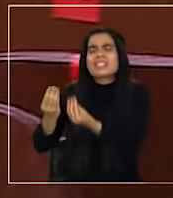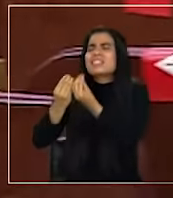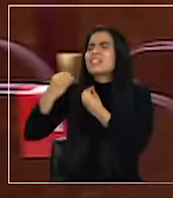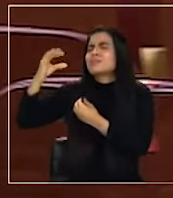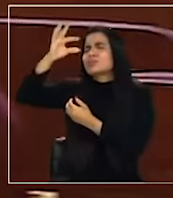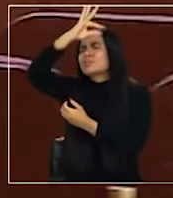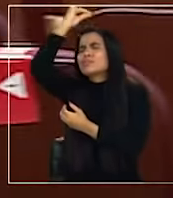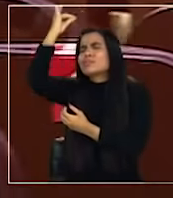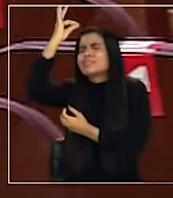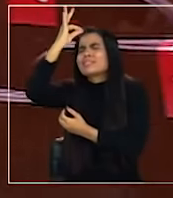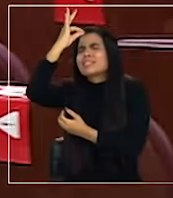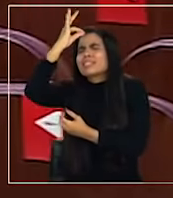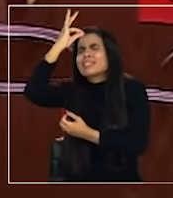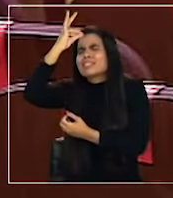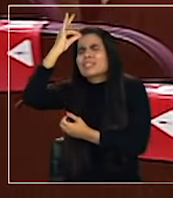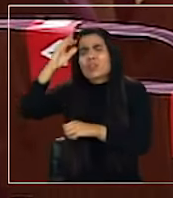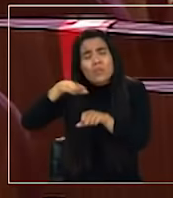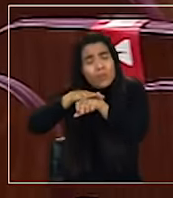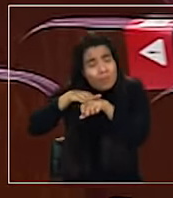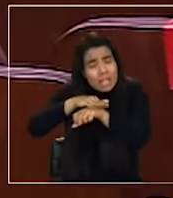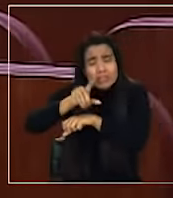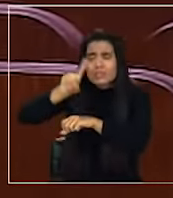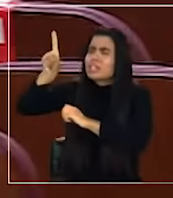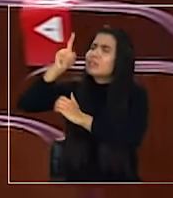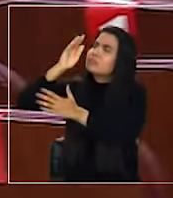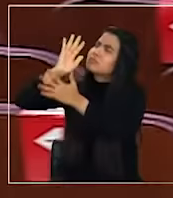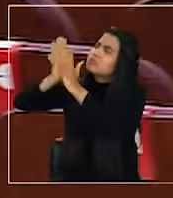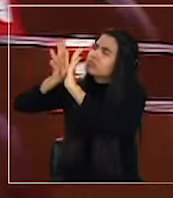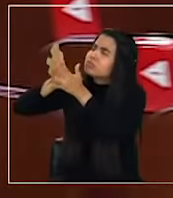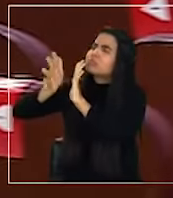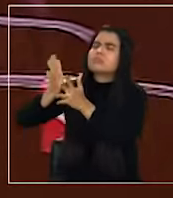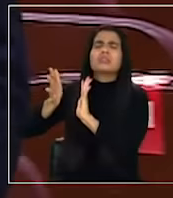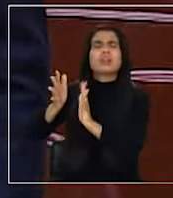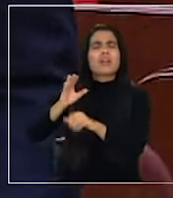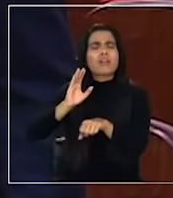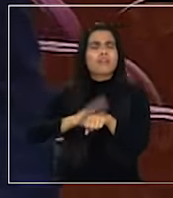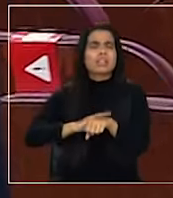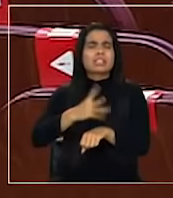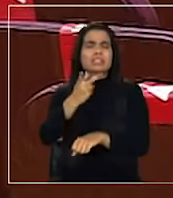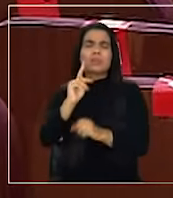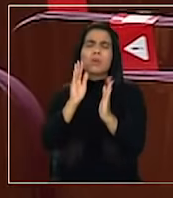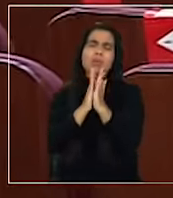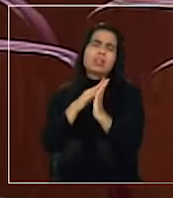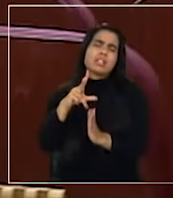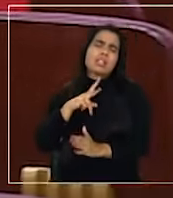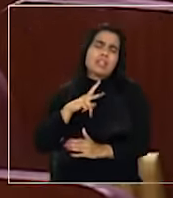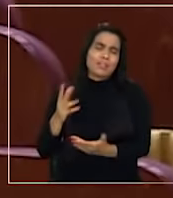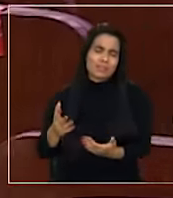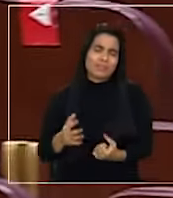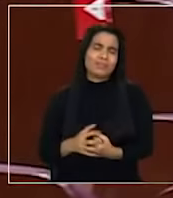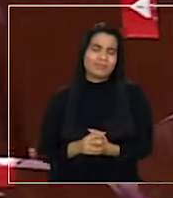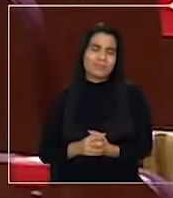com Ele, entregue a Ele toda a sua vida, faça a sua vida